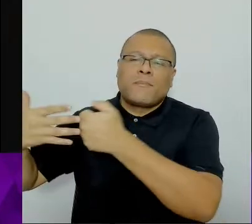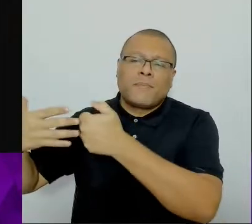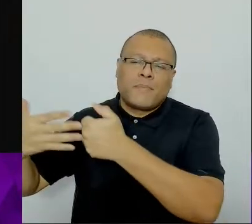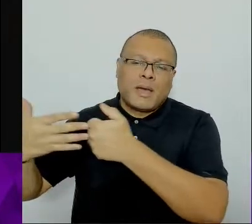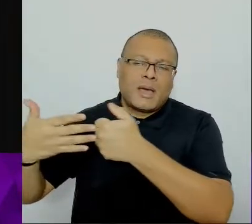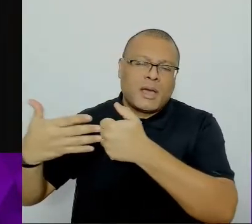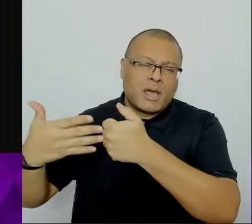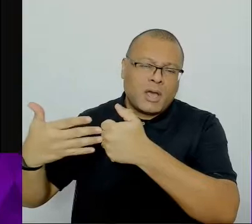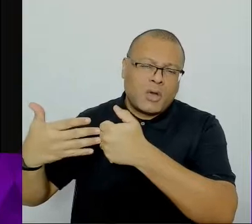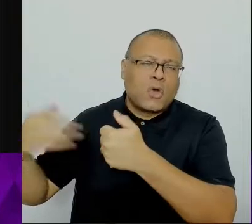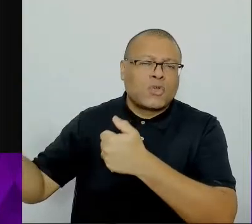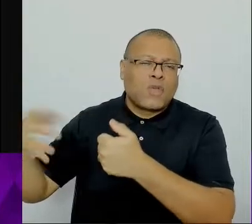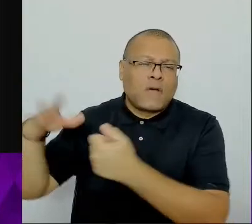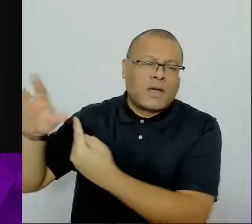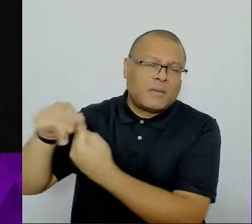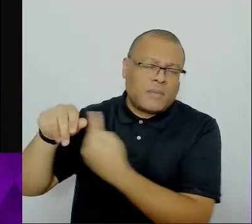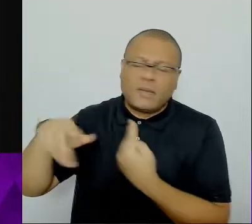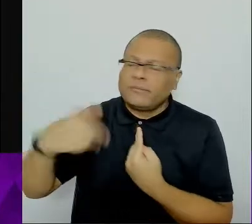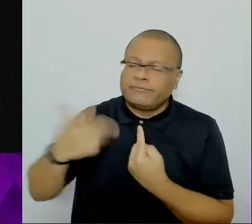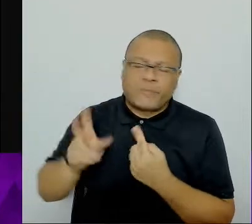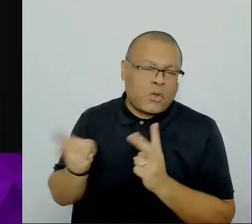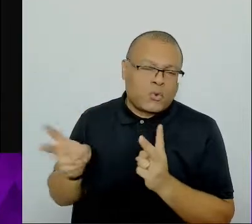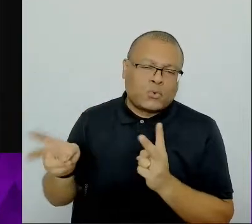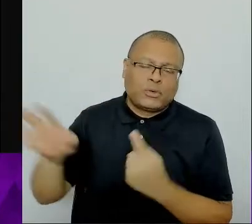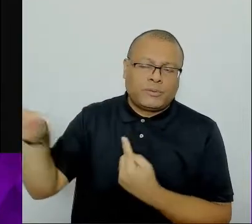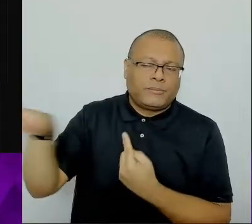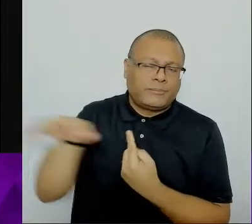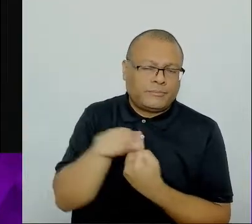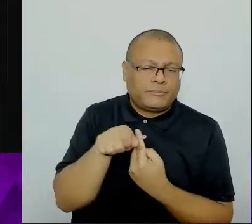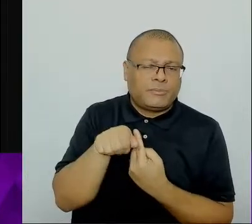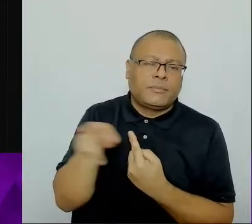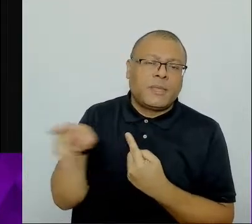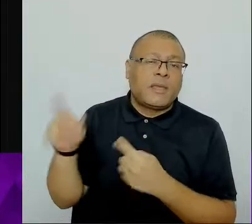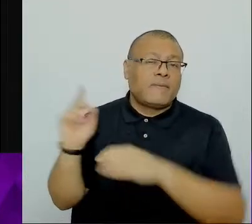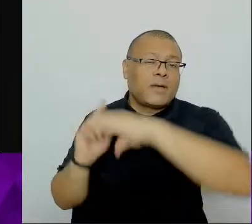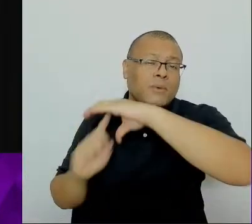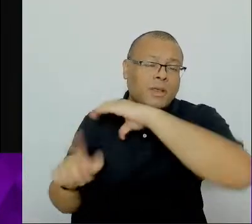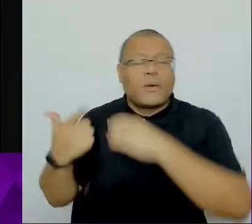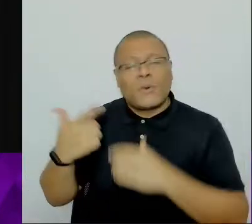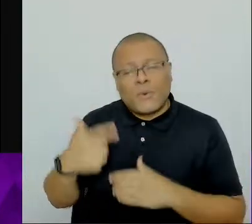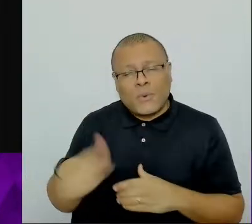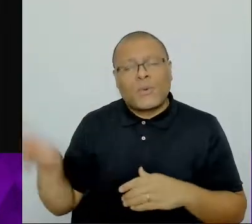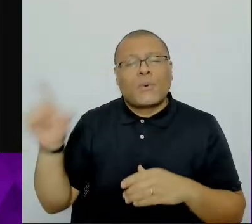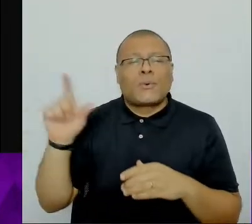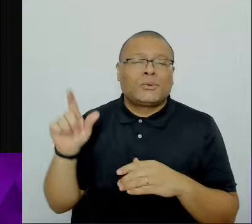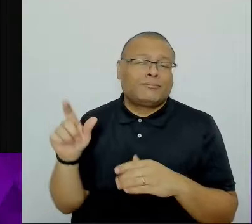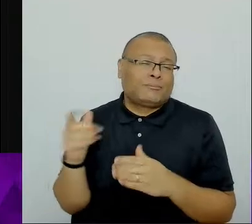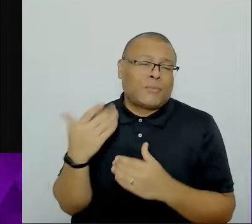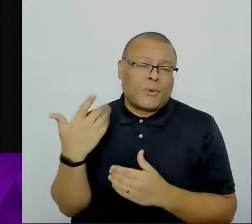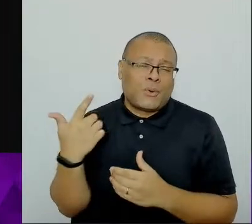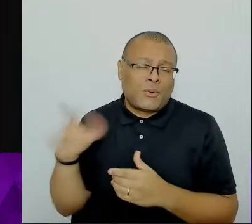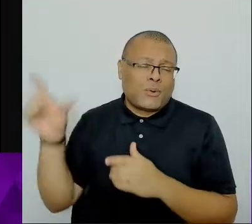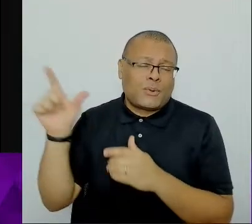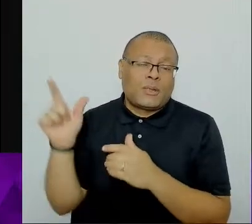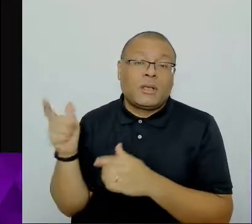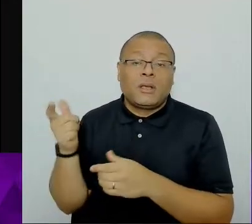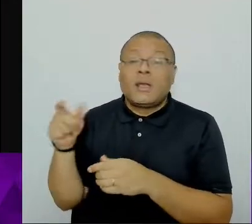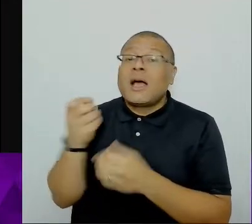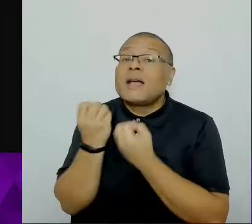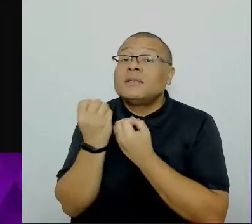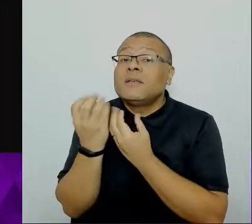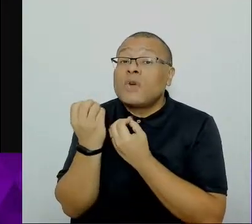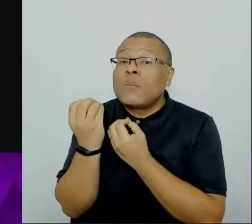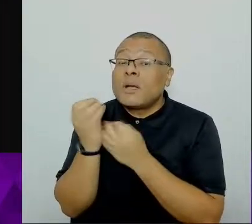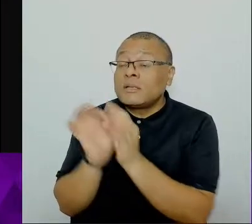nova API, e aí esse fluxo se repete para esse back-end, ele se torna um client, que vai acessar uma API e vai buscar outro back-end, ele faz o tratamento desses dados,